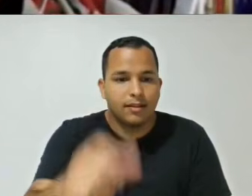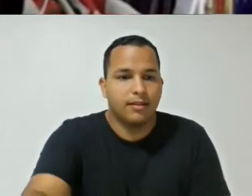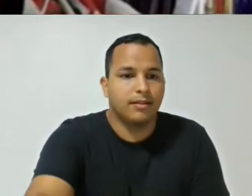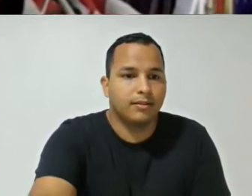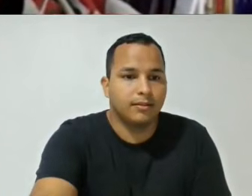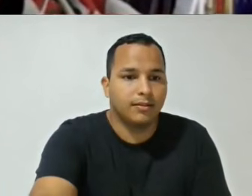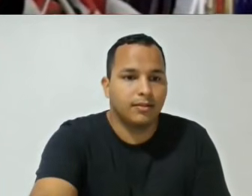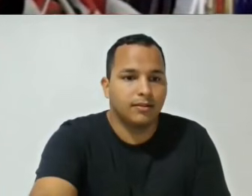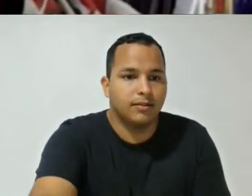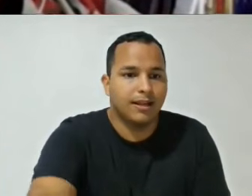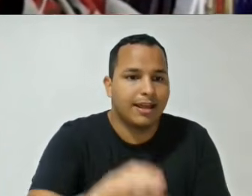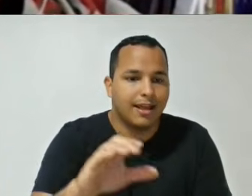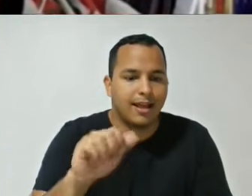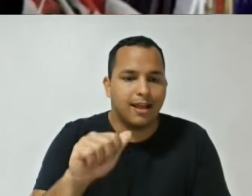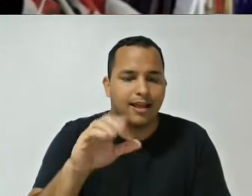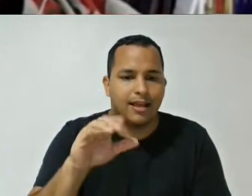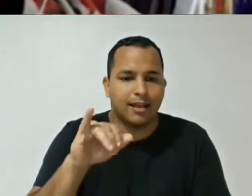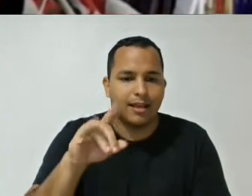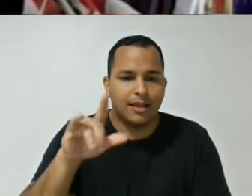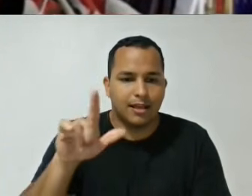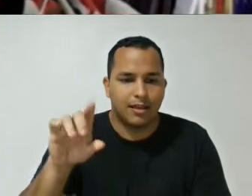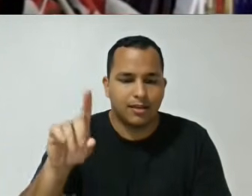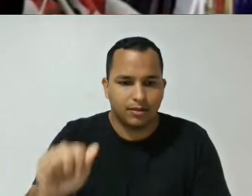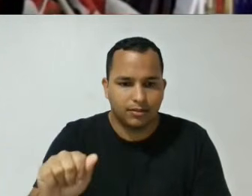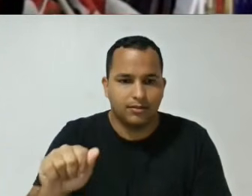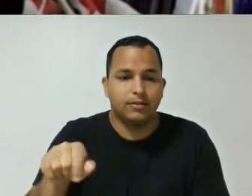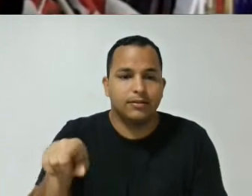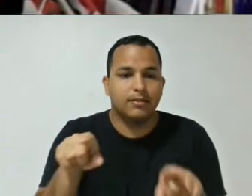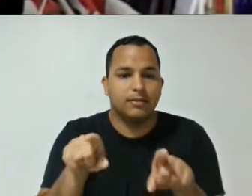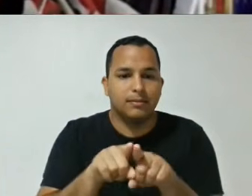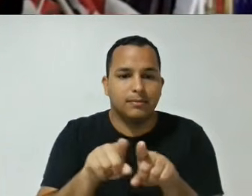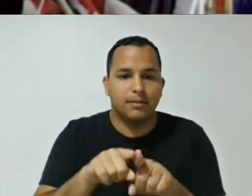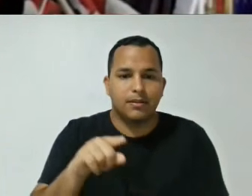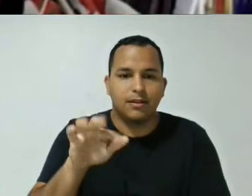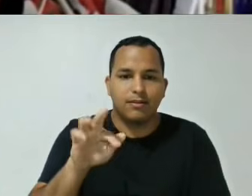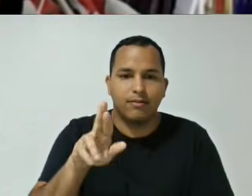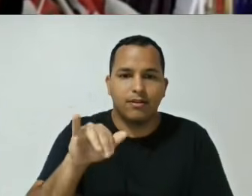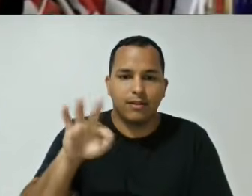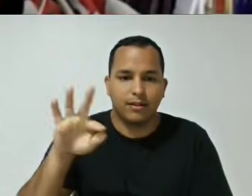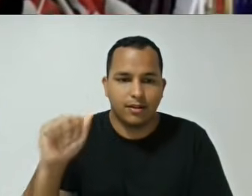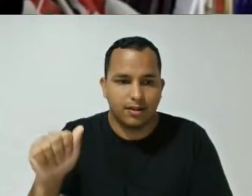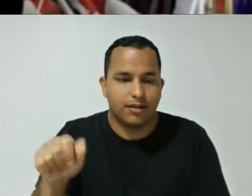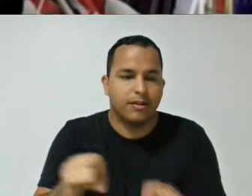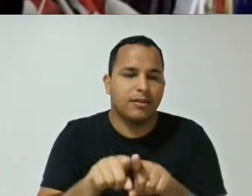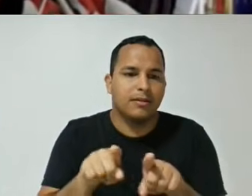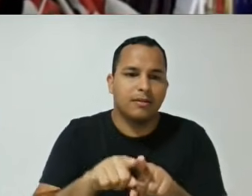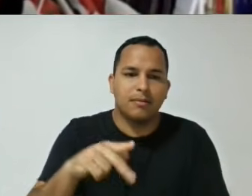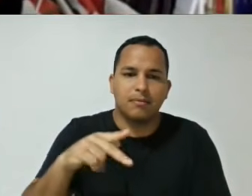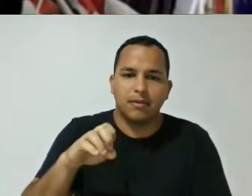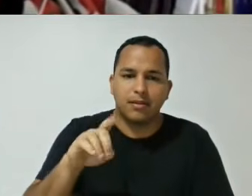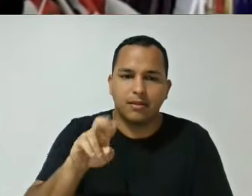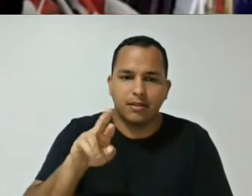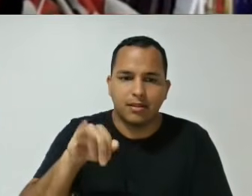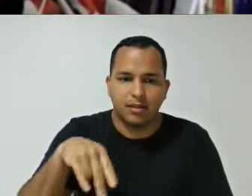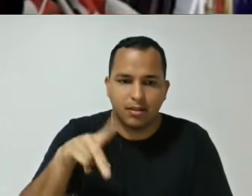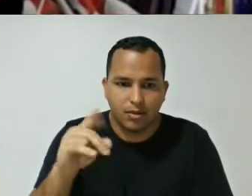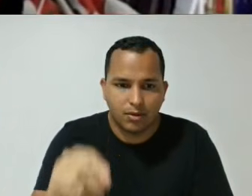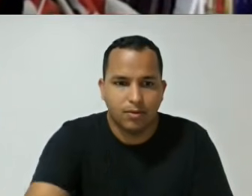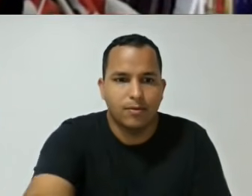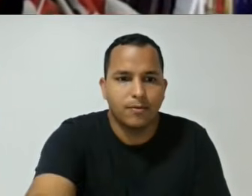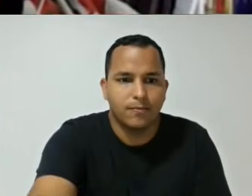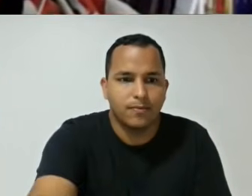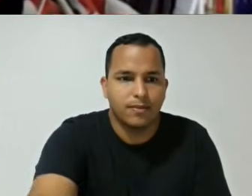Cacildo, o Cacildo, Fritas, né? Eles sempre tiveram, né?